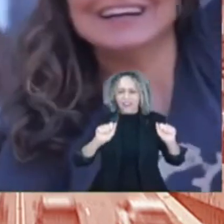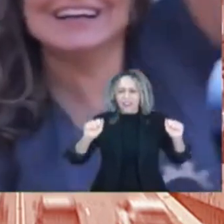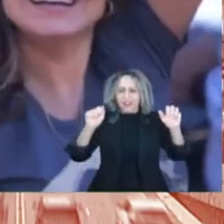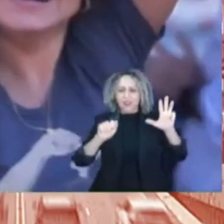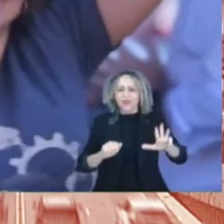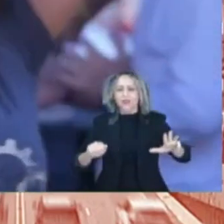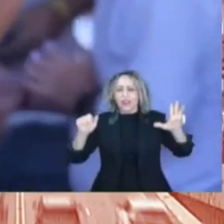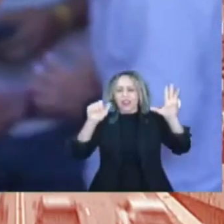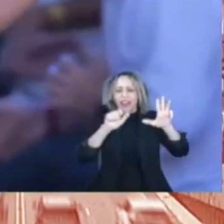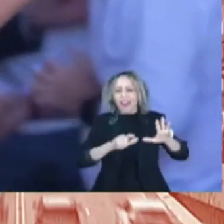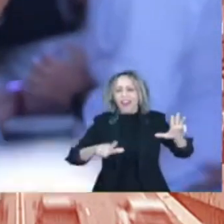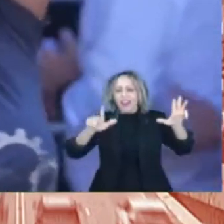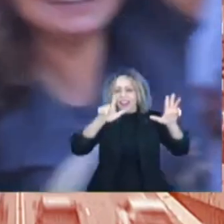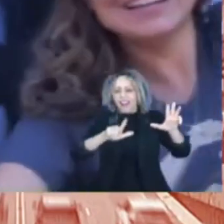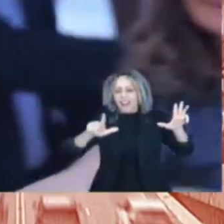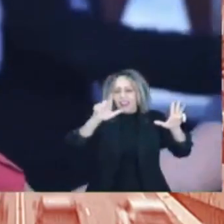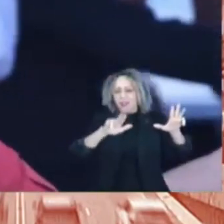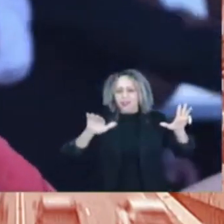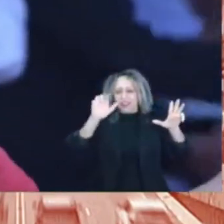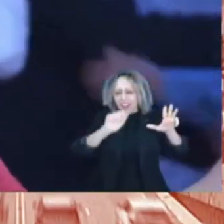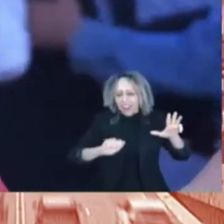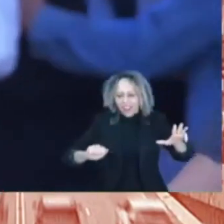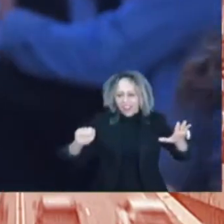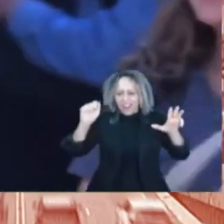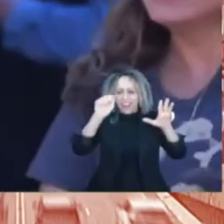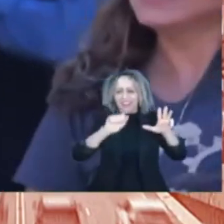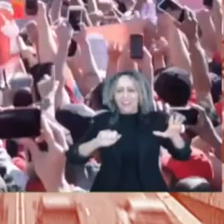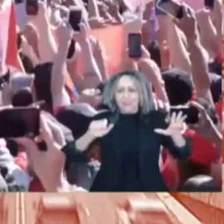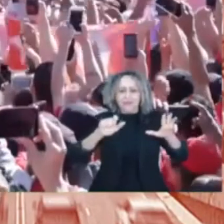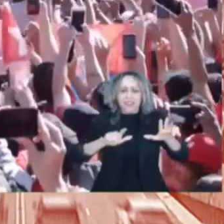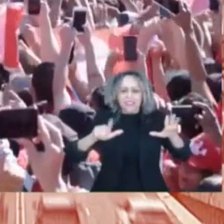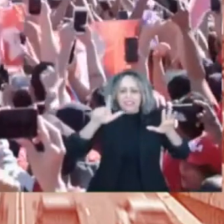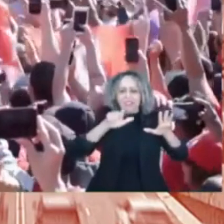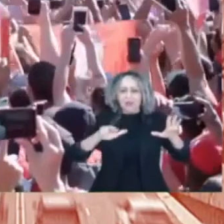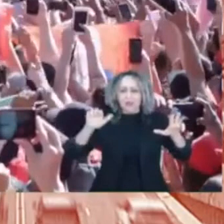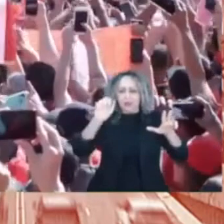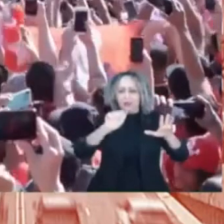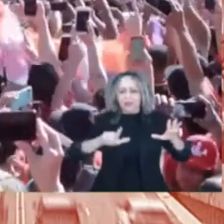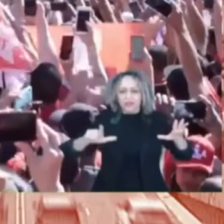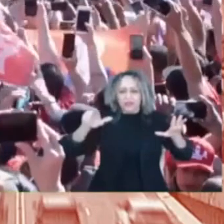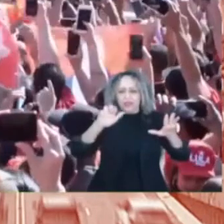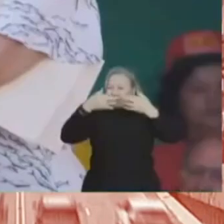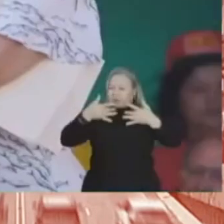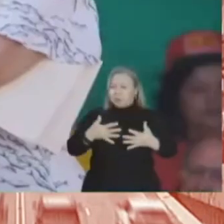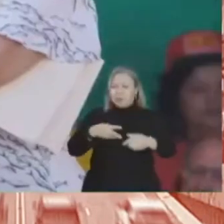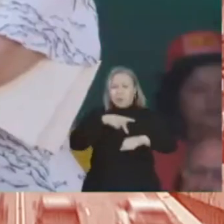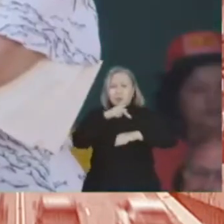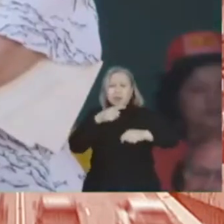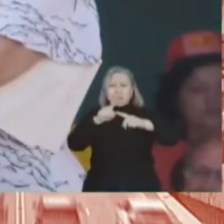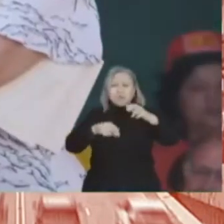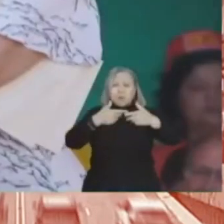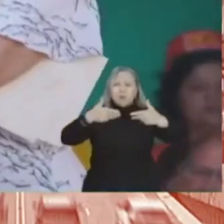turno, olhar para as redes sociais, olhar para as ruas, né? E tentar fazer uma ponderação